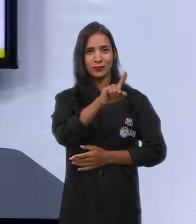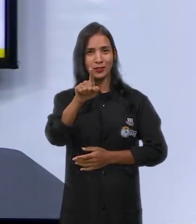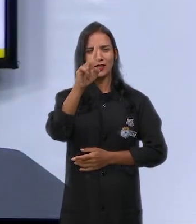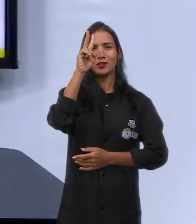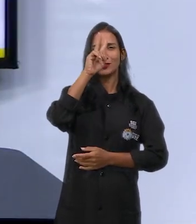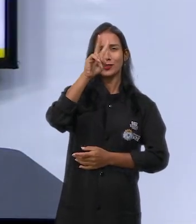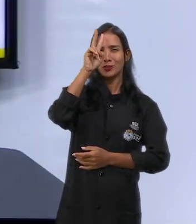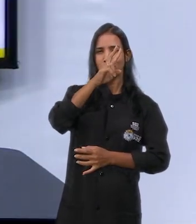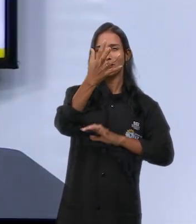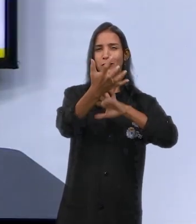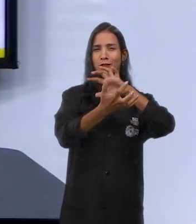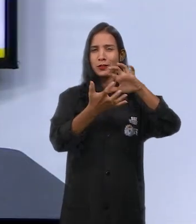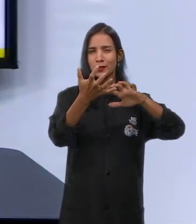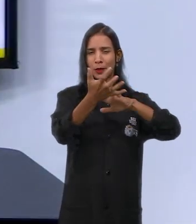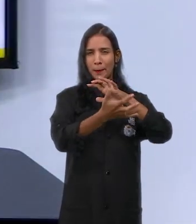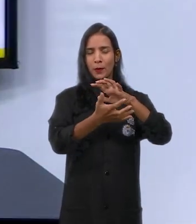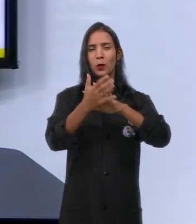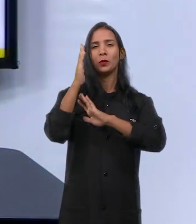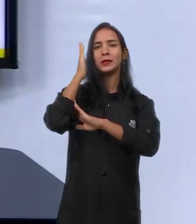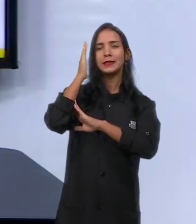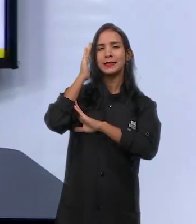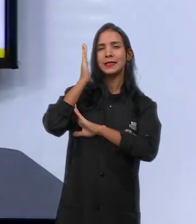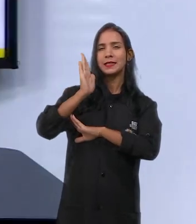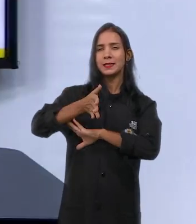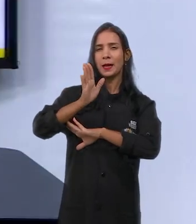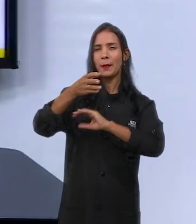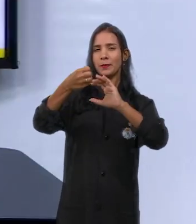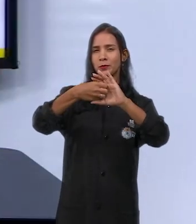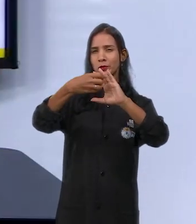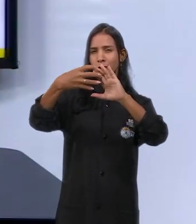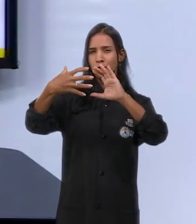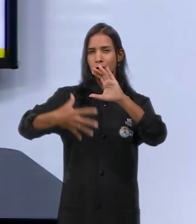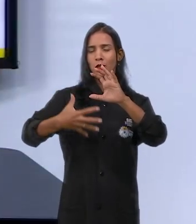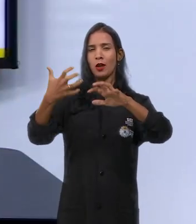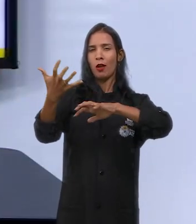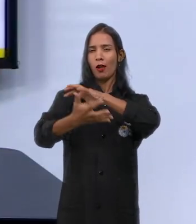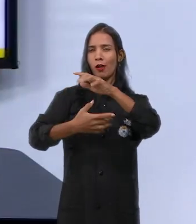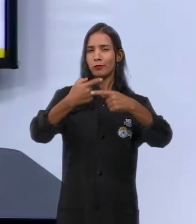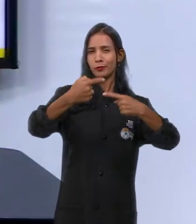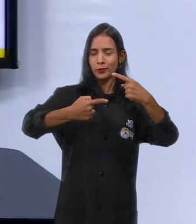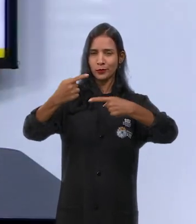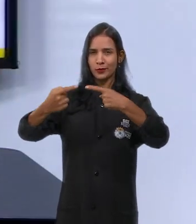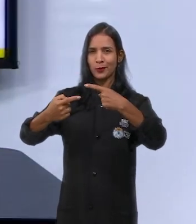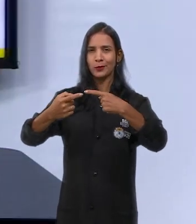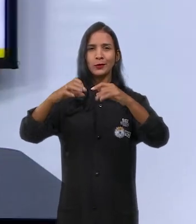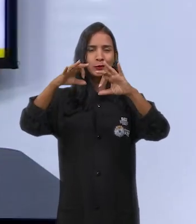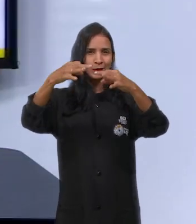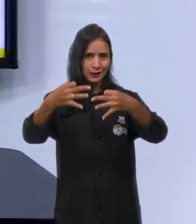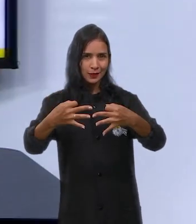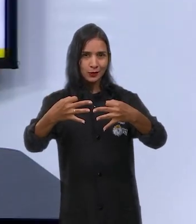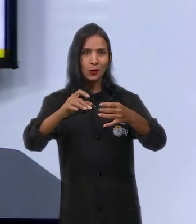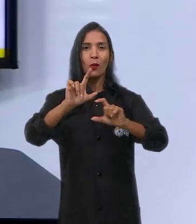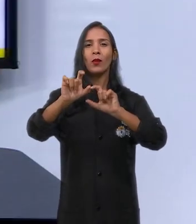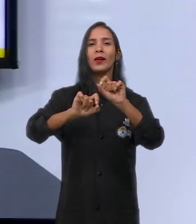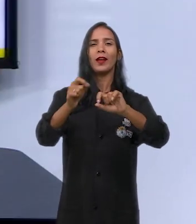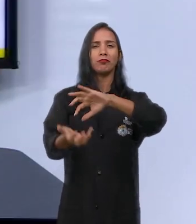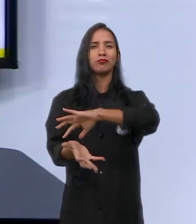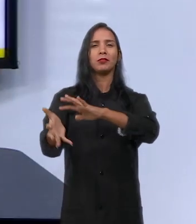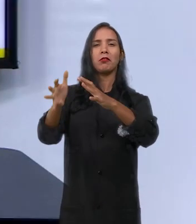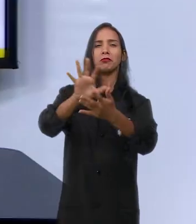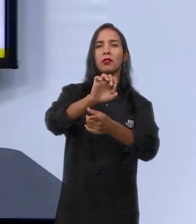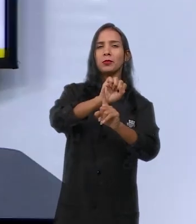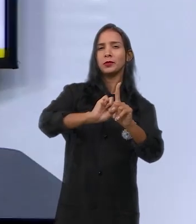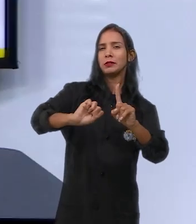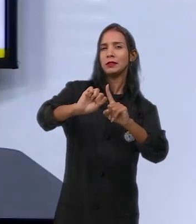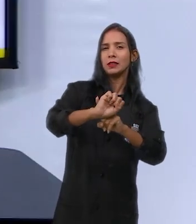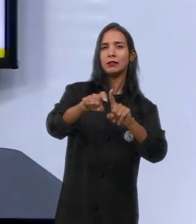já sabe as características de uma revolução política, não é? Que transforma a sociedade, que transforma o sistema